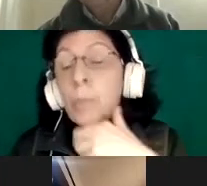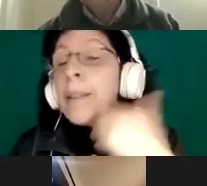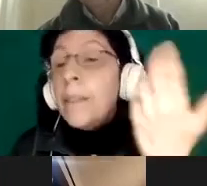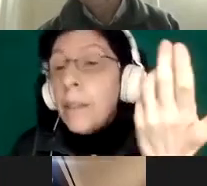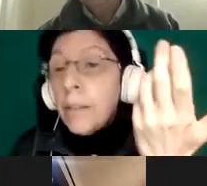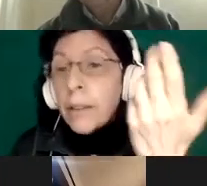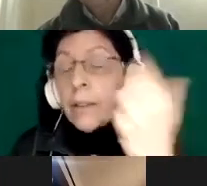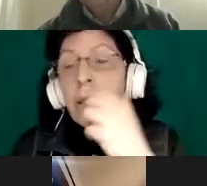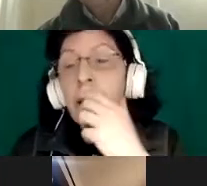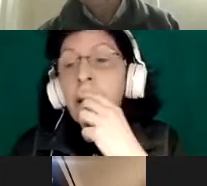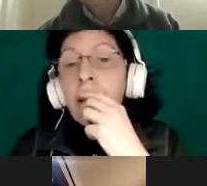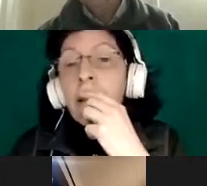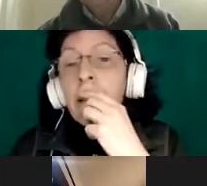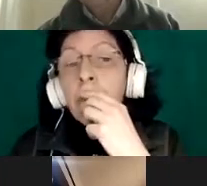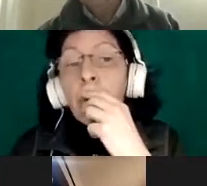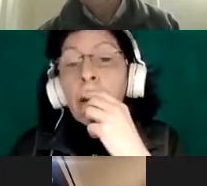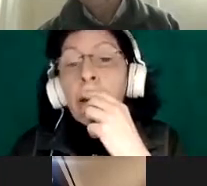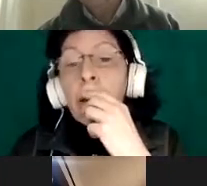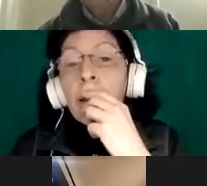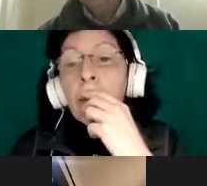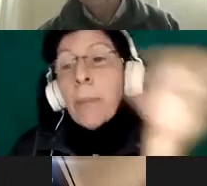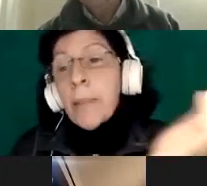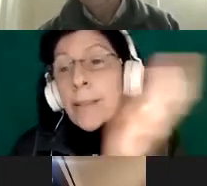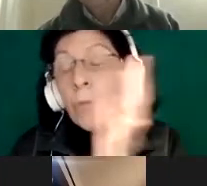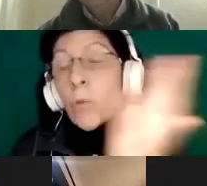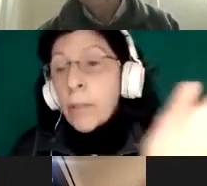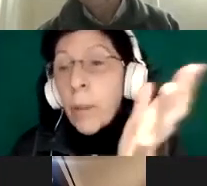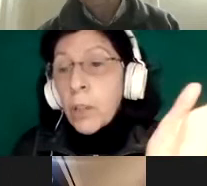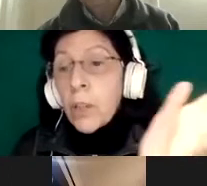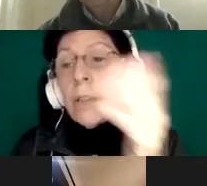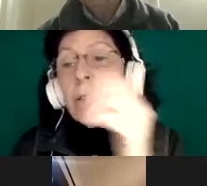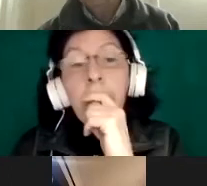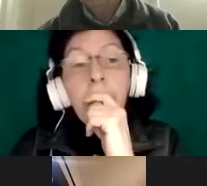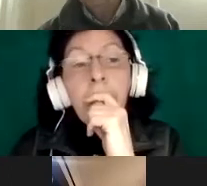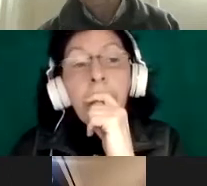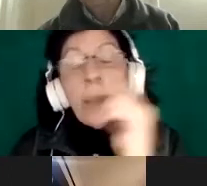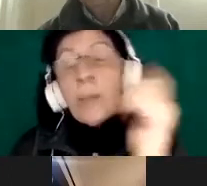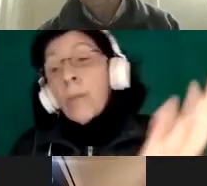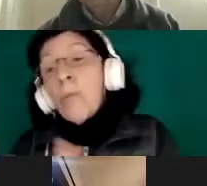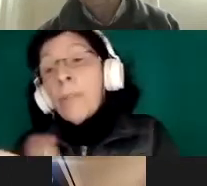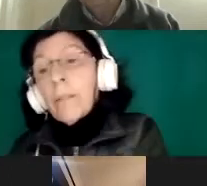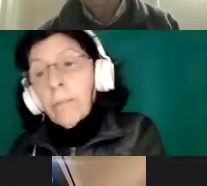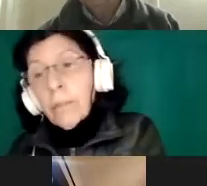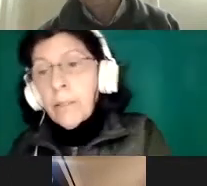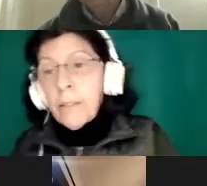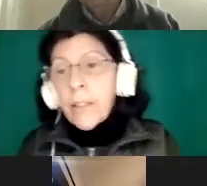temos a expectativa que por serem, apesar de ser um convento paulista, portanto não é um